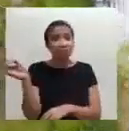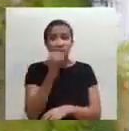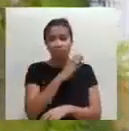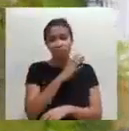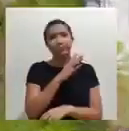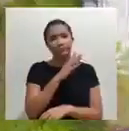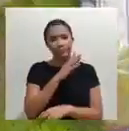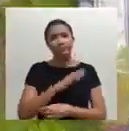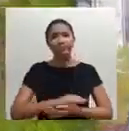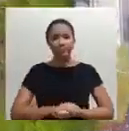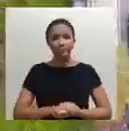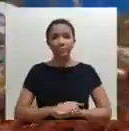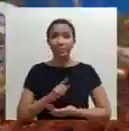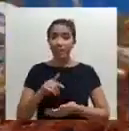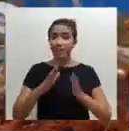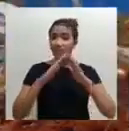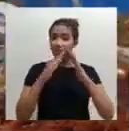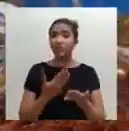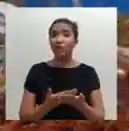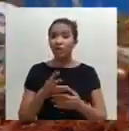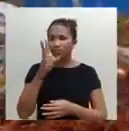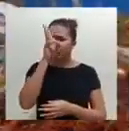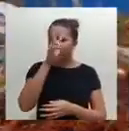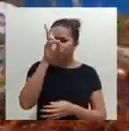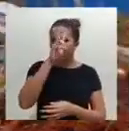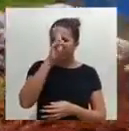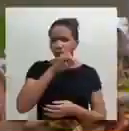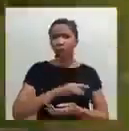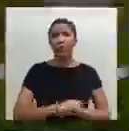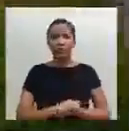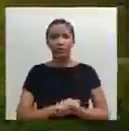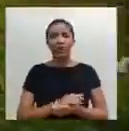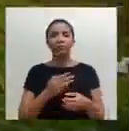do zero essa escola histórica